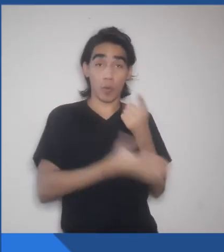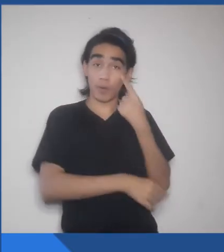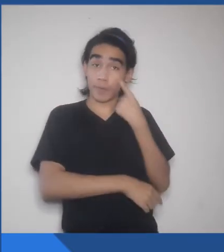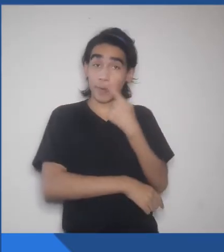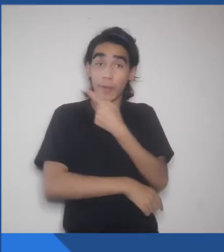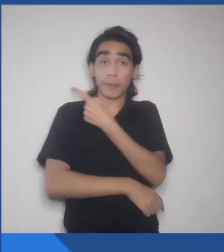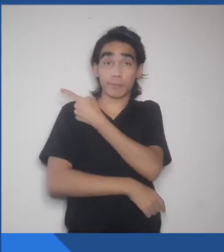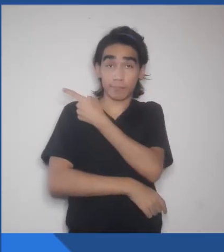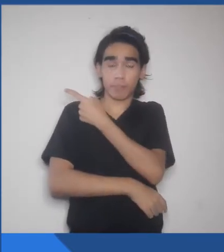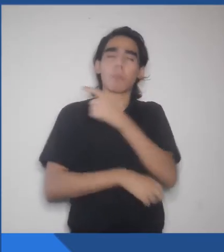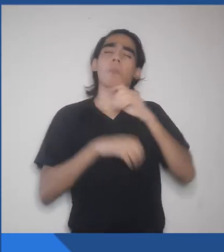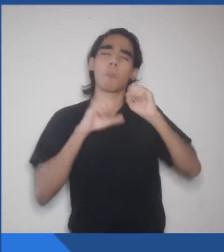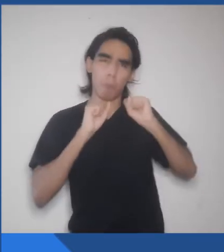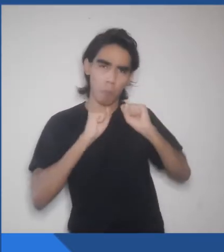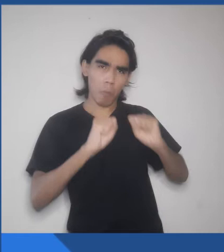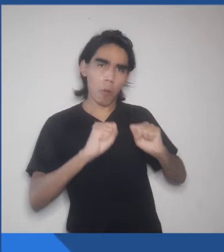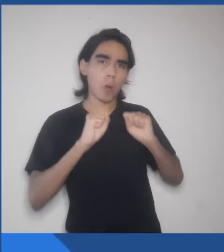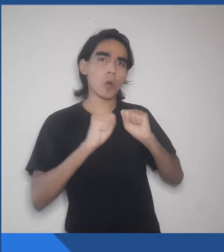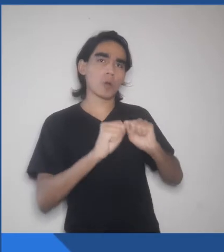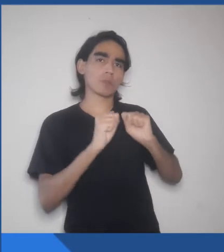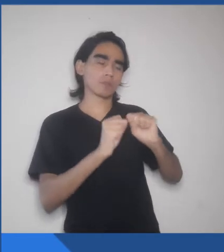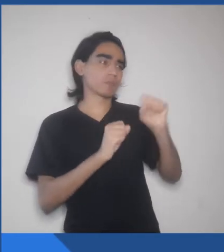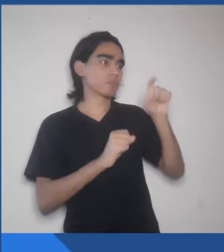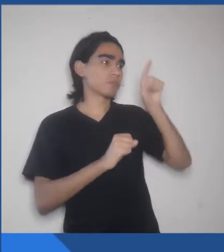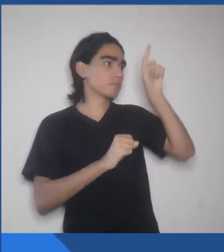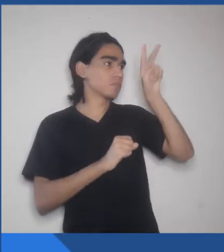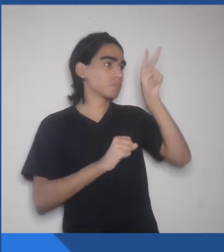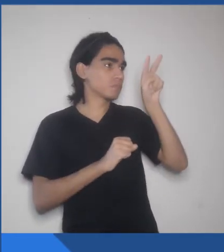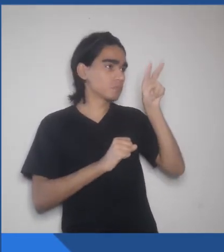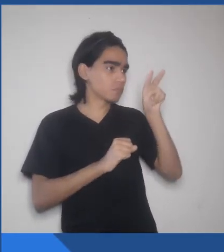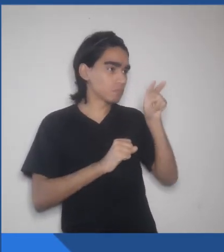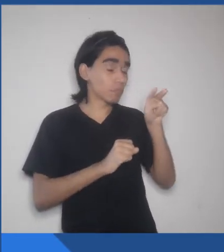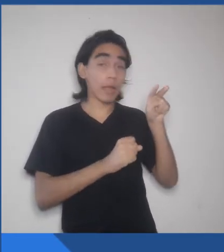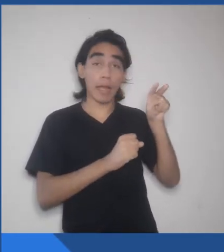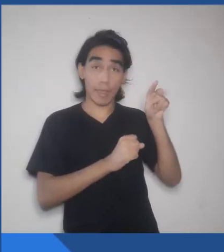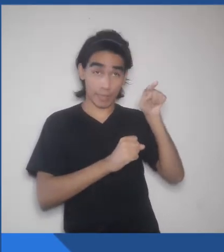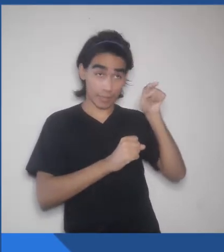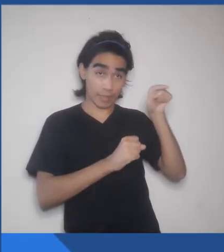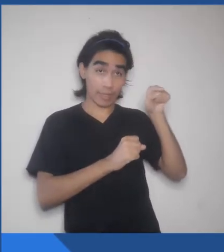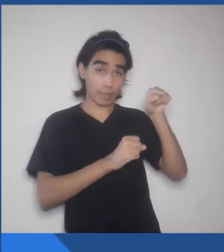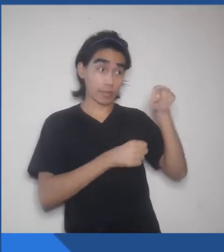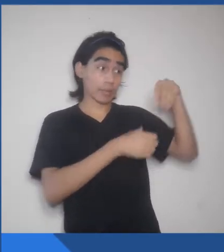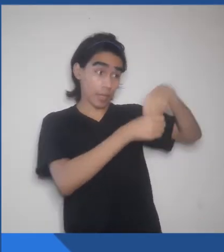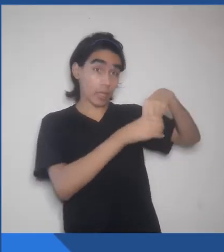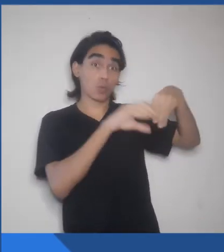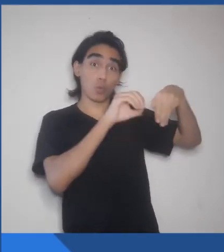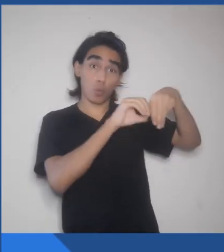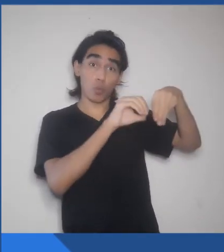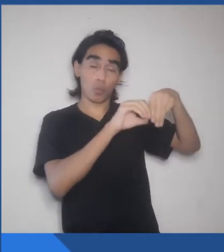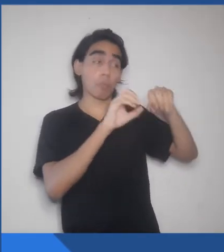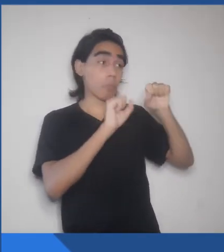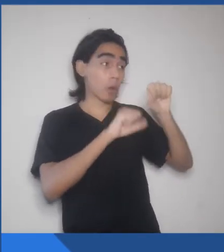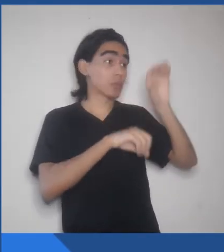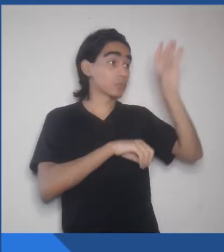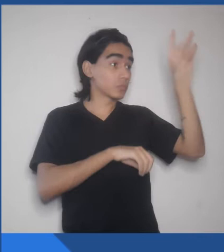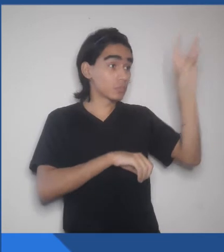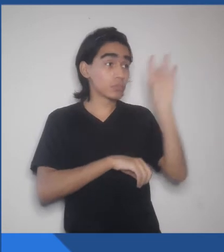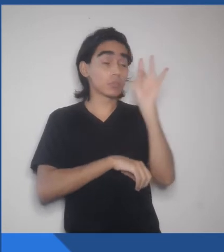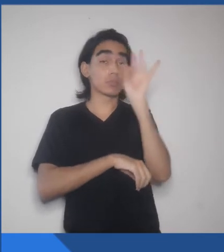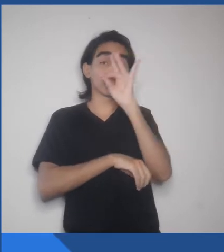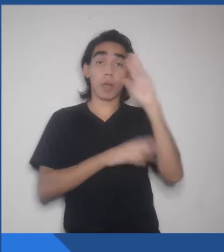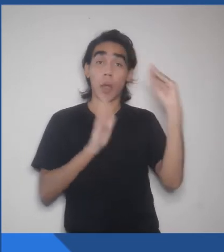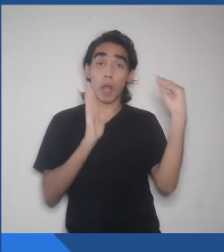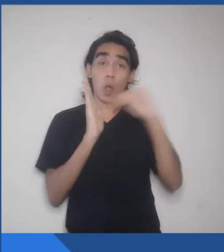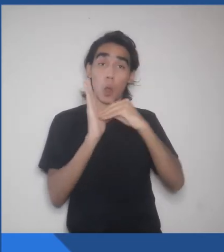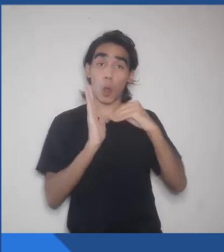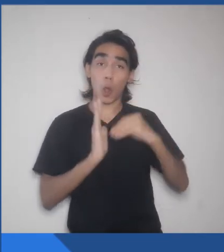Agora, pessoal, eu posso cadastrar os usuários que estão matriculados na sala virtual nesse grupo chamado turma